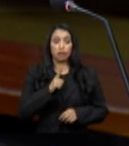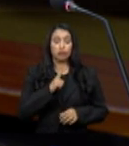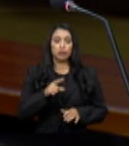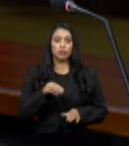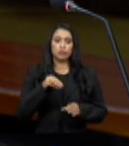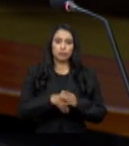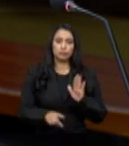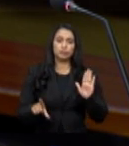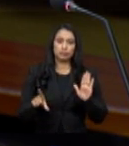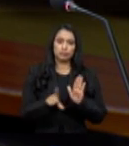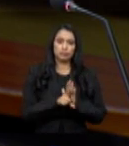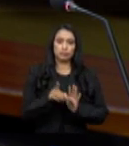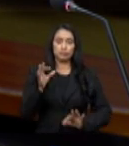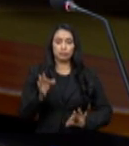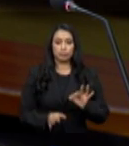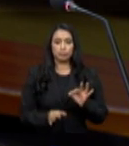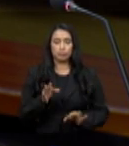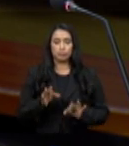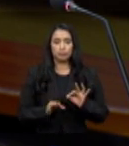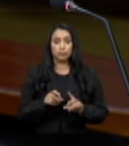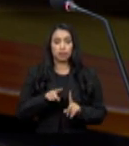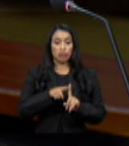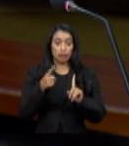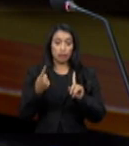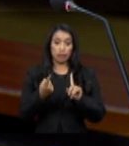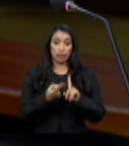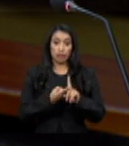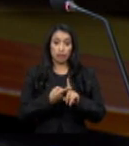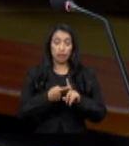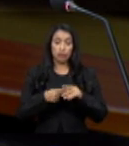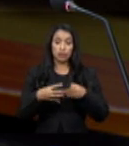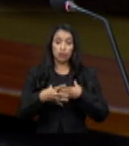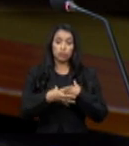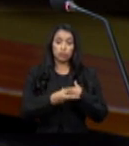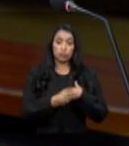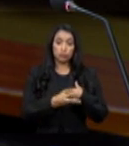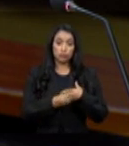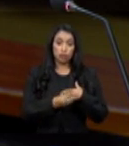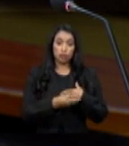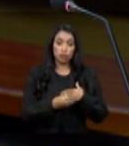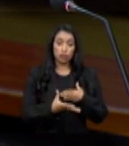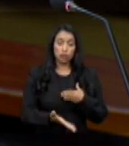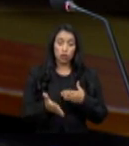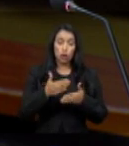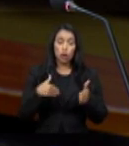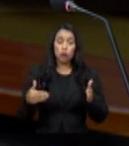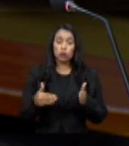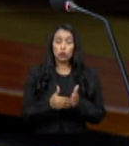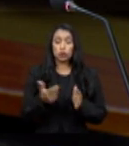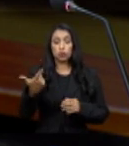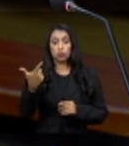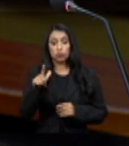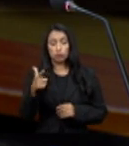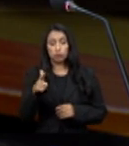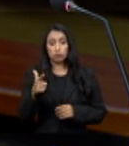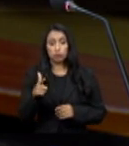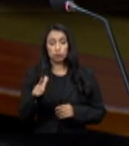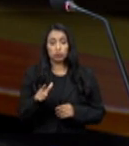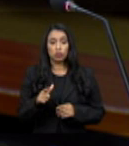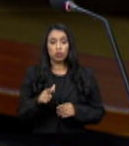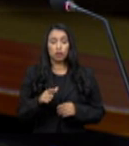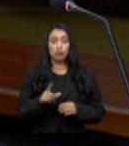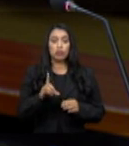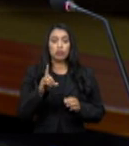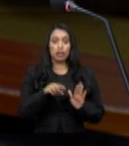justiça a gestantes e lactantes nada obstante todas as demais hipóteses da